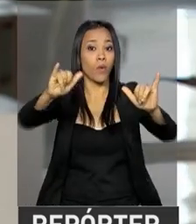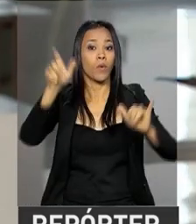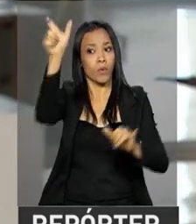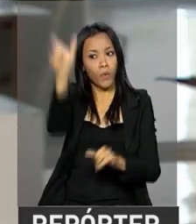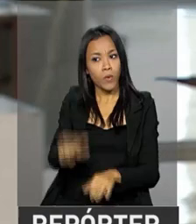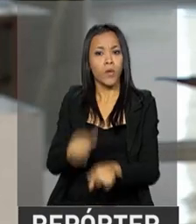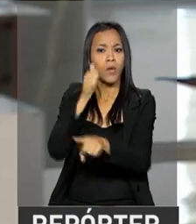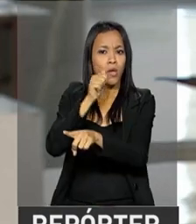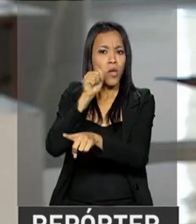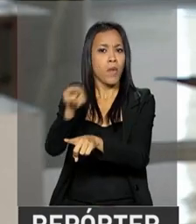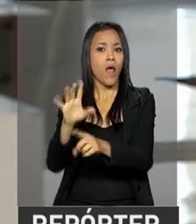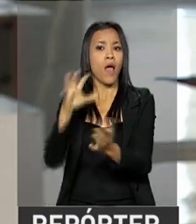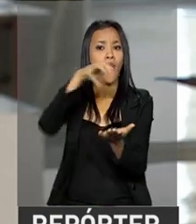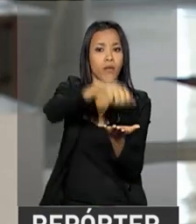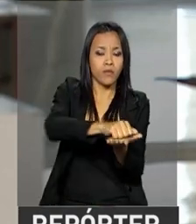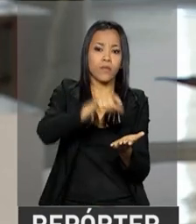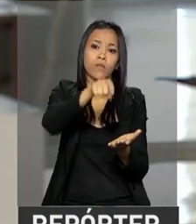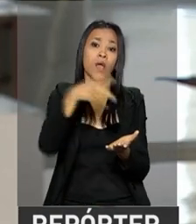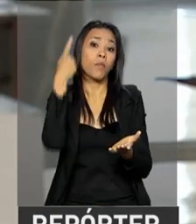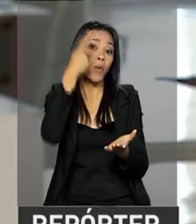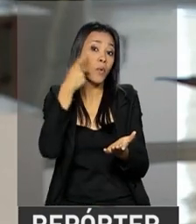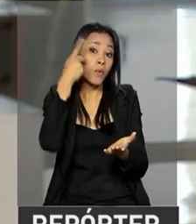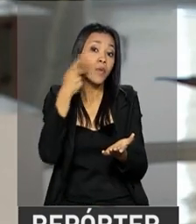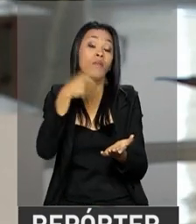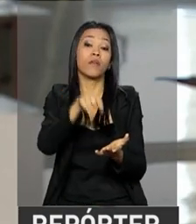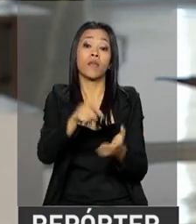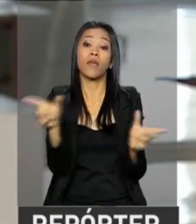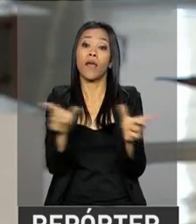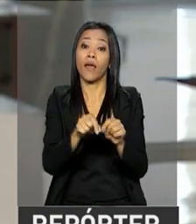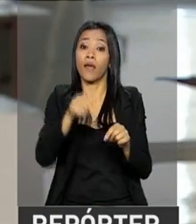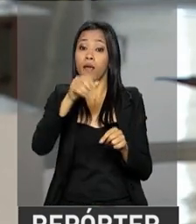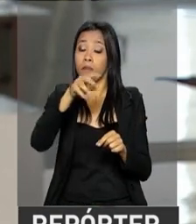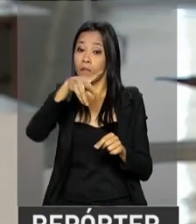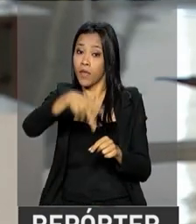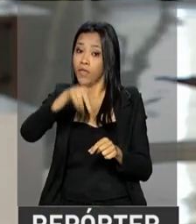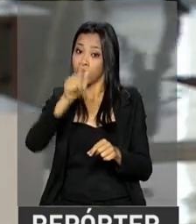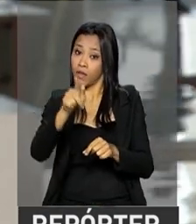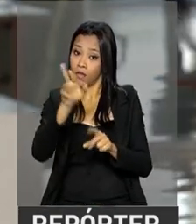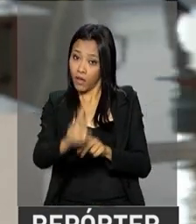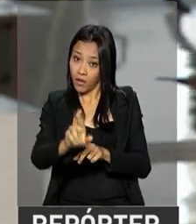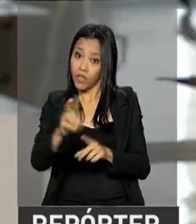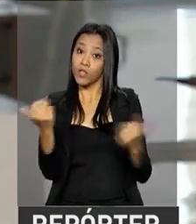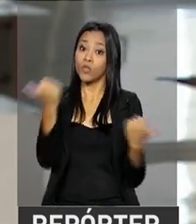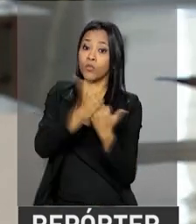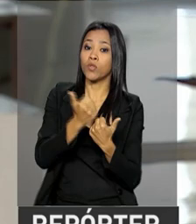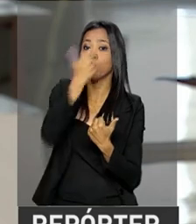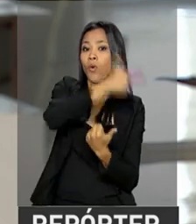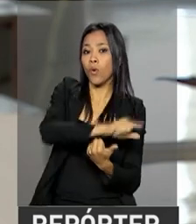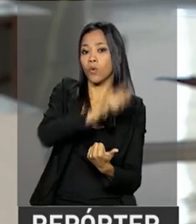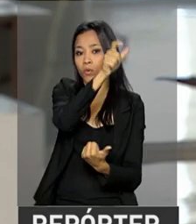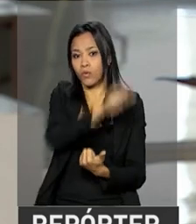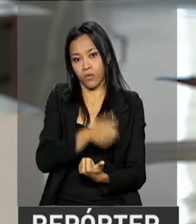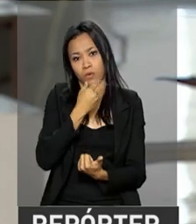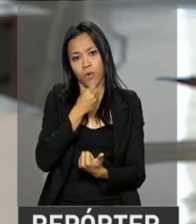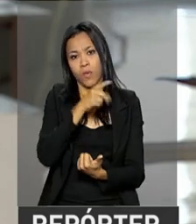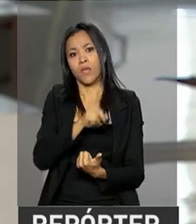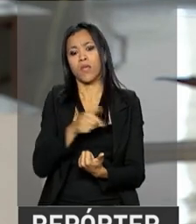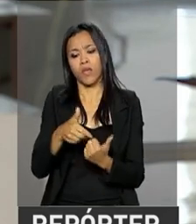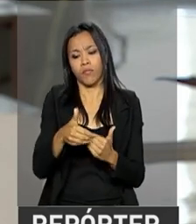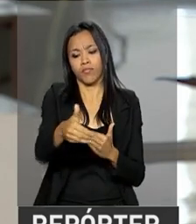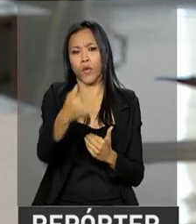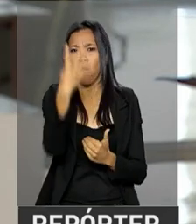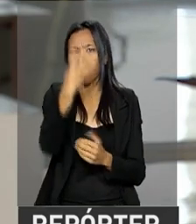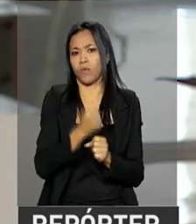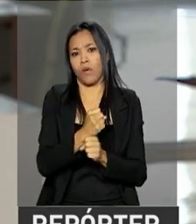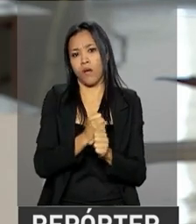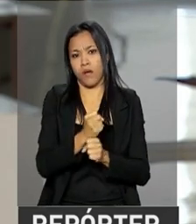da Procuradoria-Geral da República, a PGR. Ela substitui o atual procurador, Rodrigo Janot, que termina o mandato de 4 anos